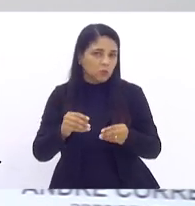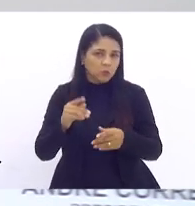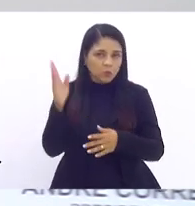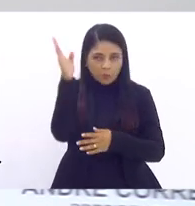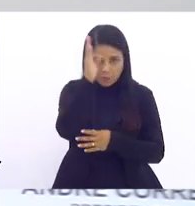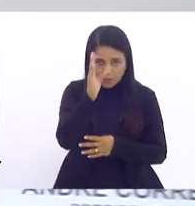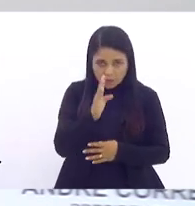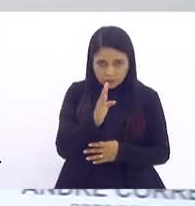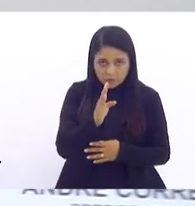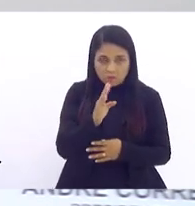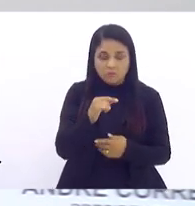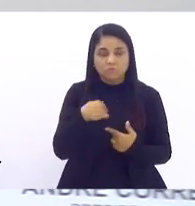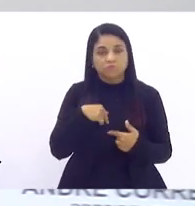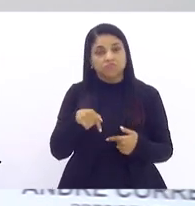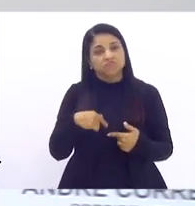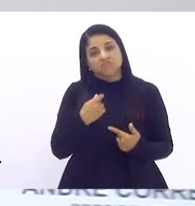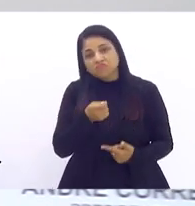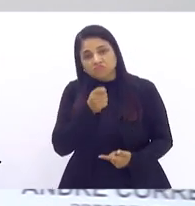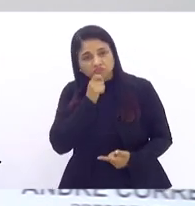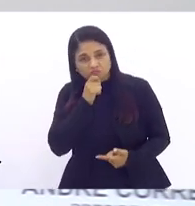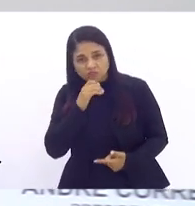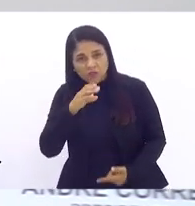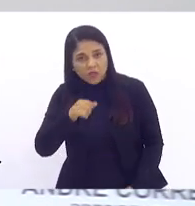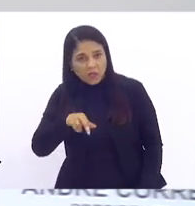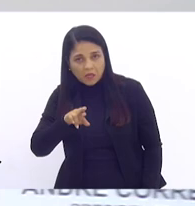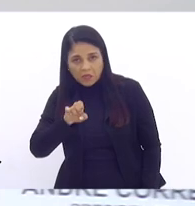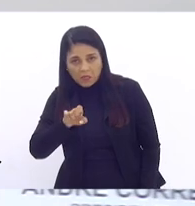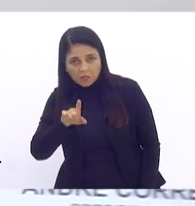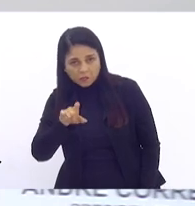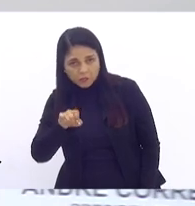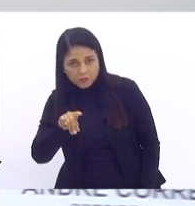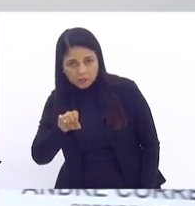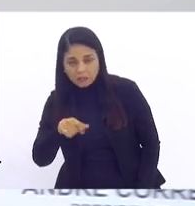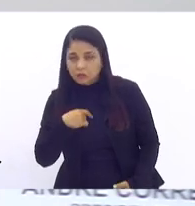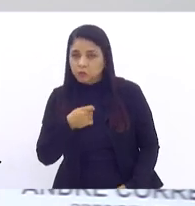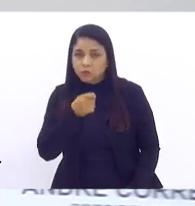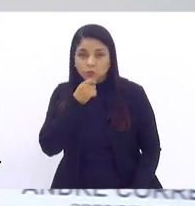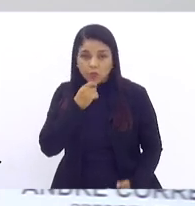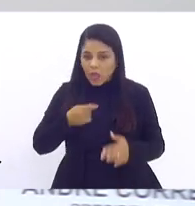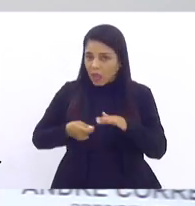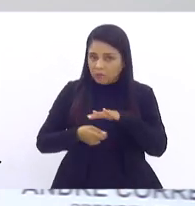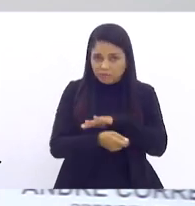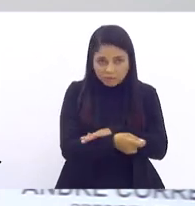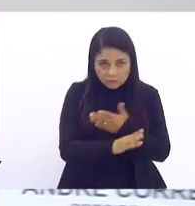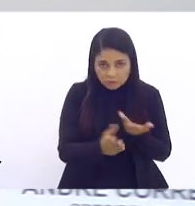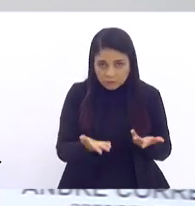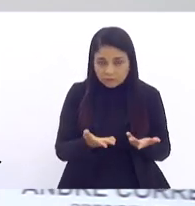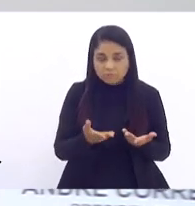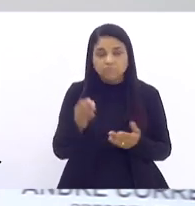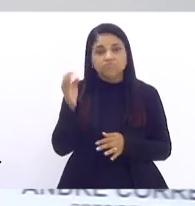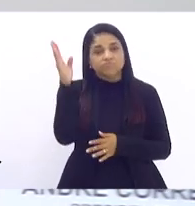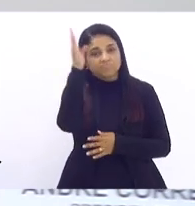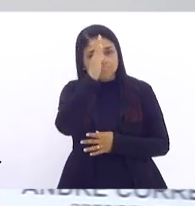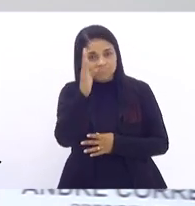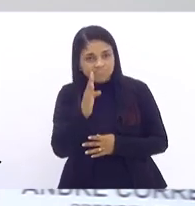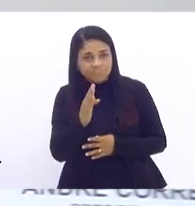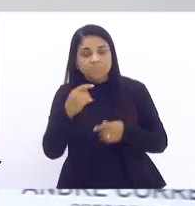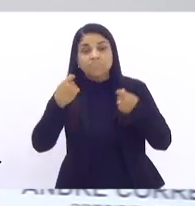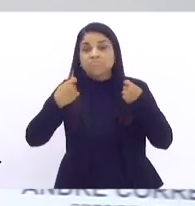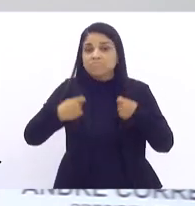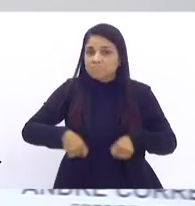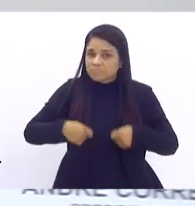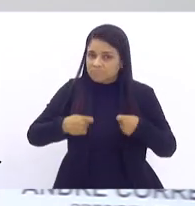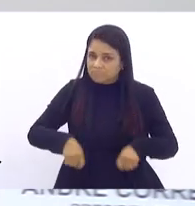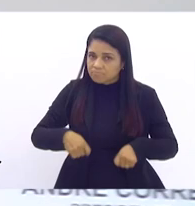porque se não tiver credibilidade não tem crédito e se não tiver crédito não tem investimento em um país ávido com investimento como O Brasil